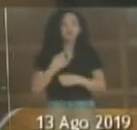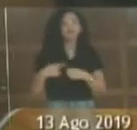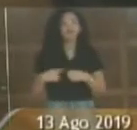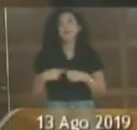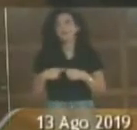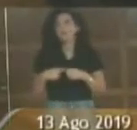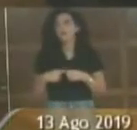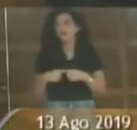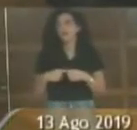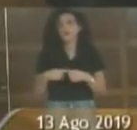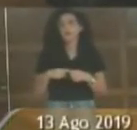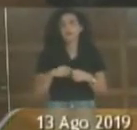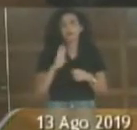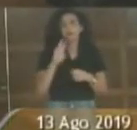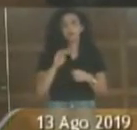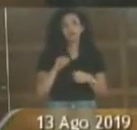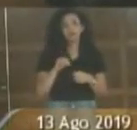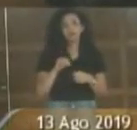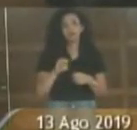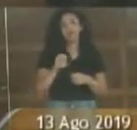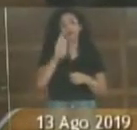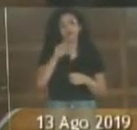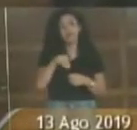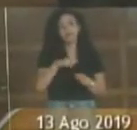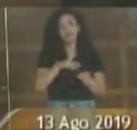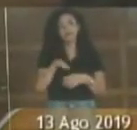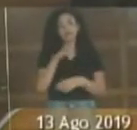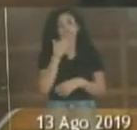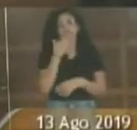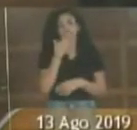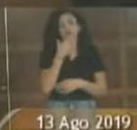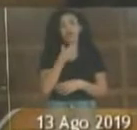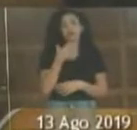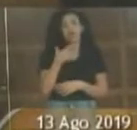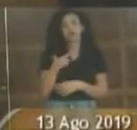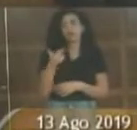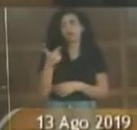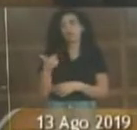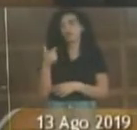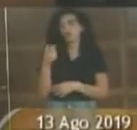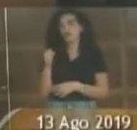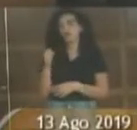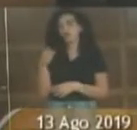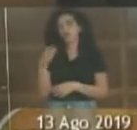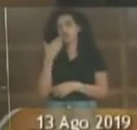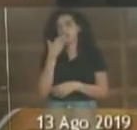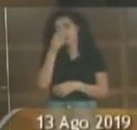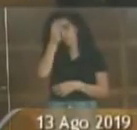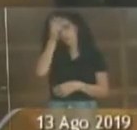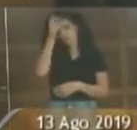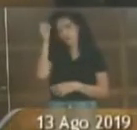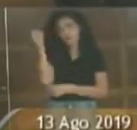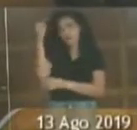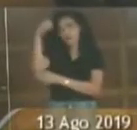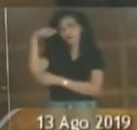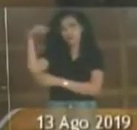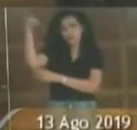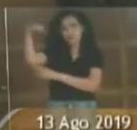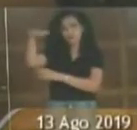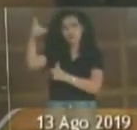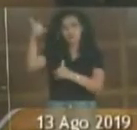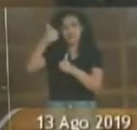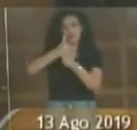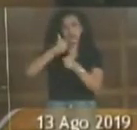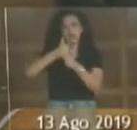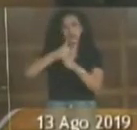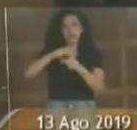Ana, bairro Parque Belém. Indicação 02283, indicando ao prefeito que as luminárias dos postos de iluminação pública sejam